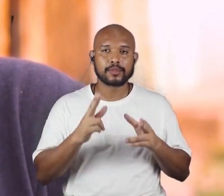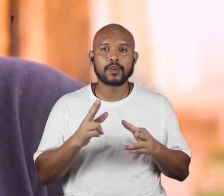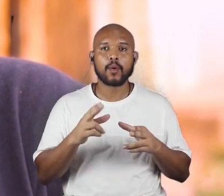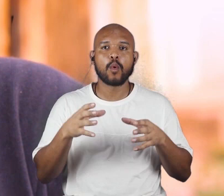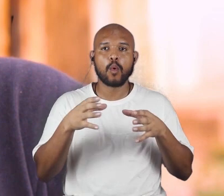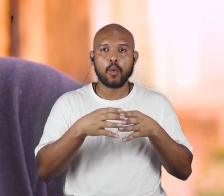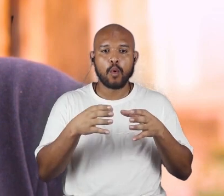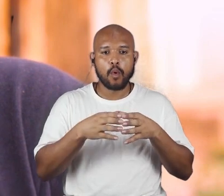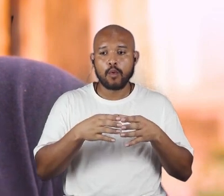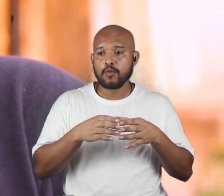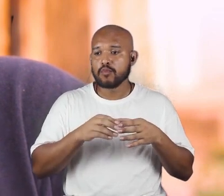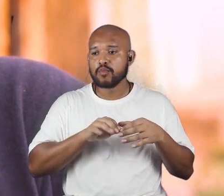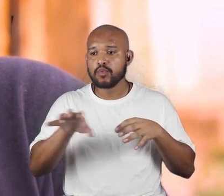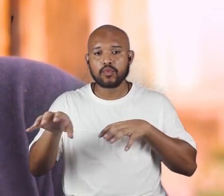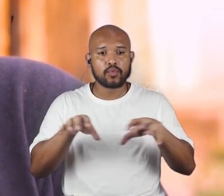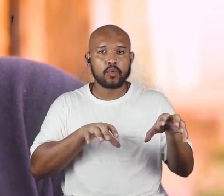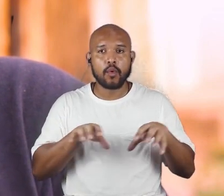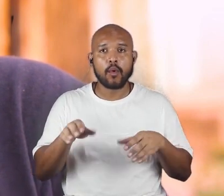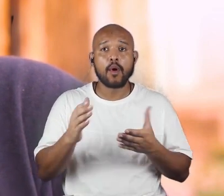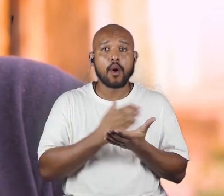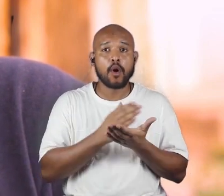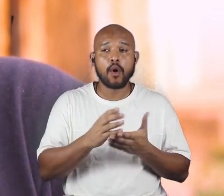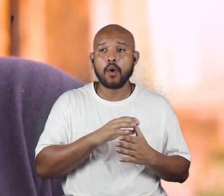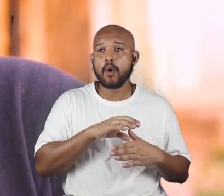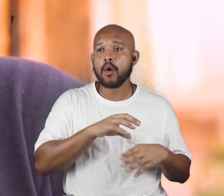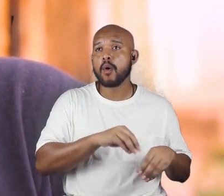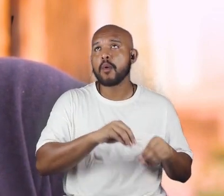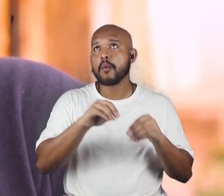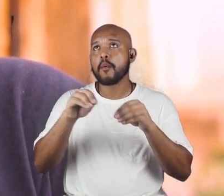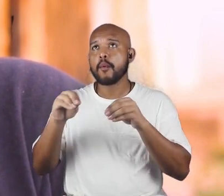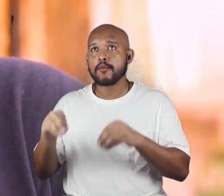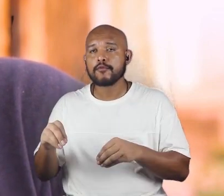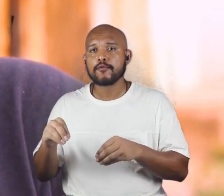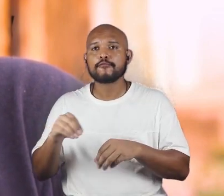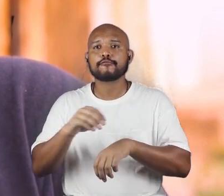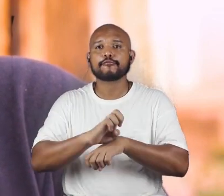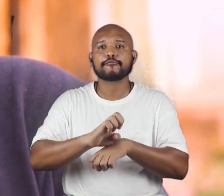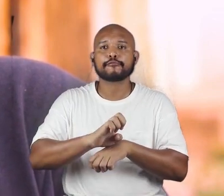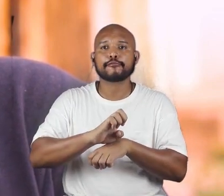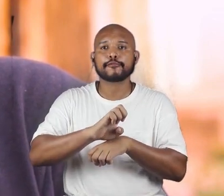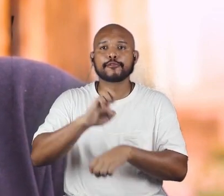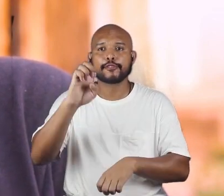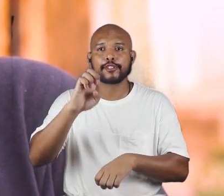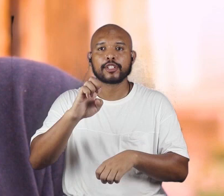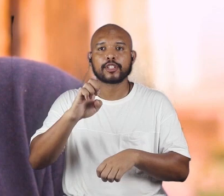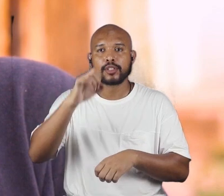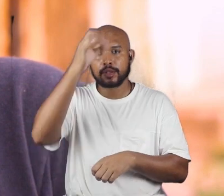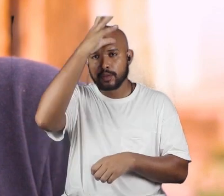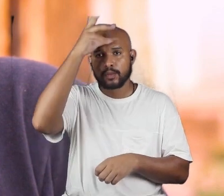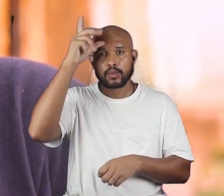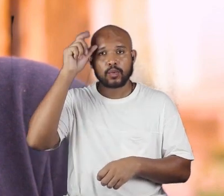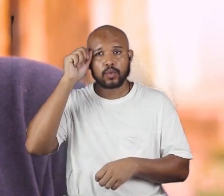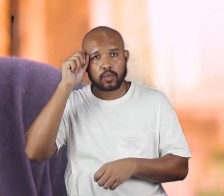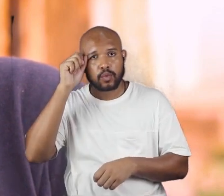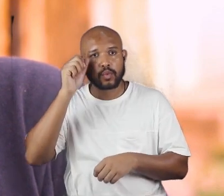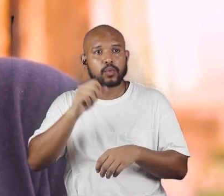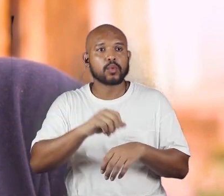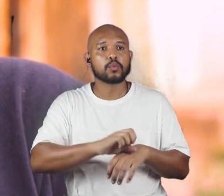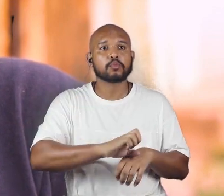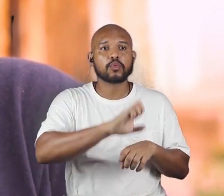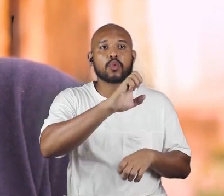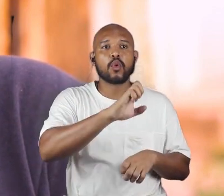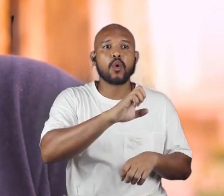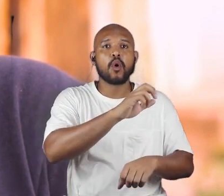tempo. Tanto é que quando a gente perde a liderança naquele tempo, aí o grupo começa